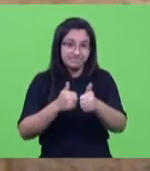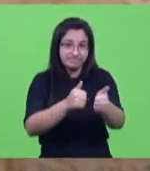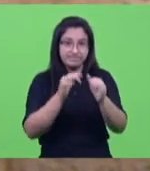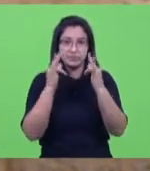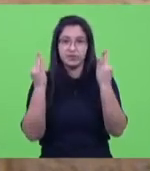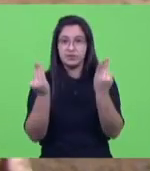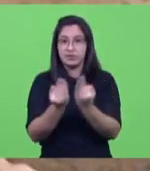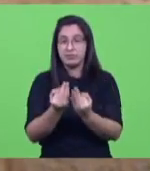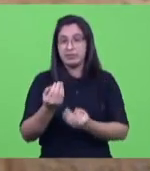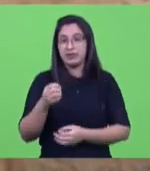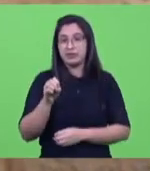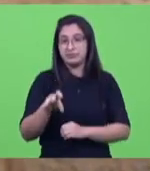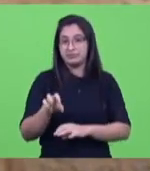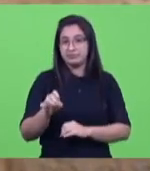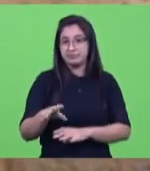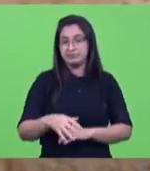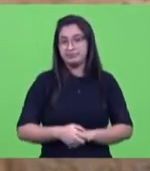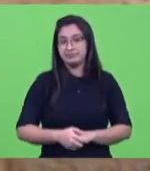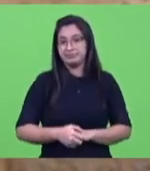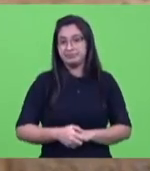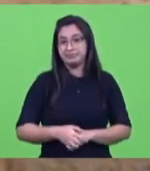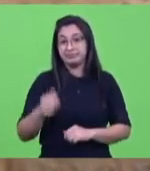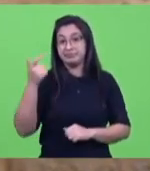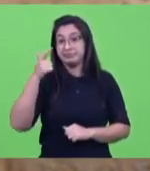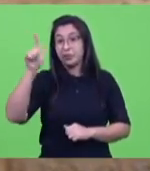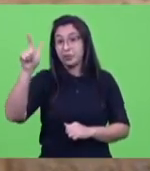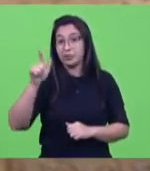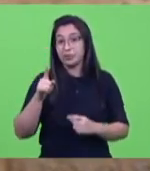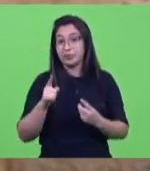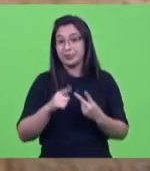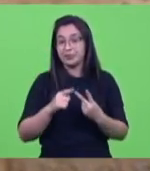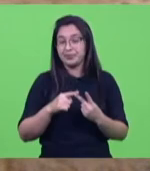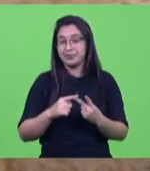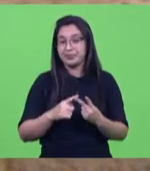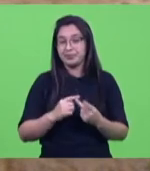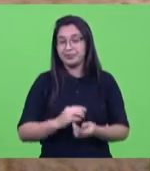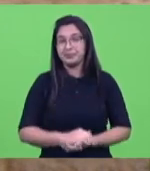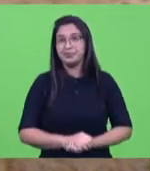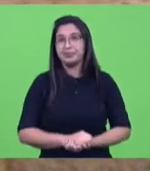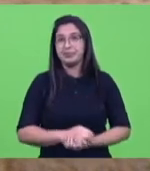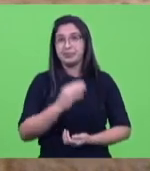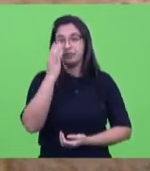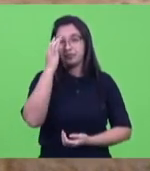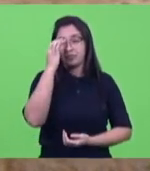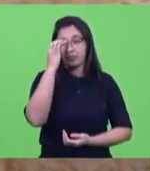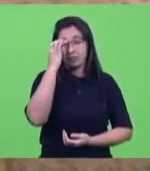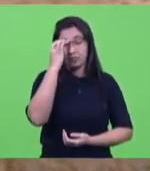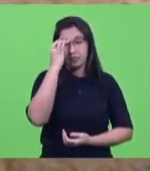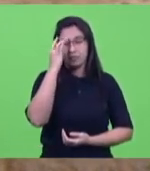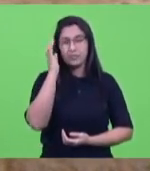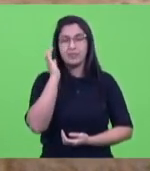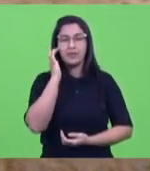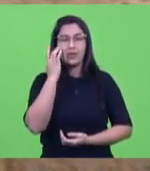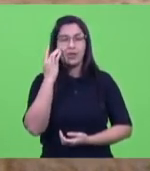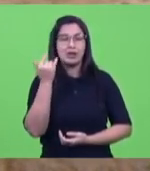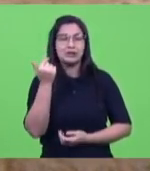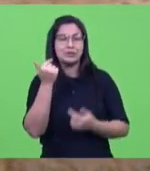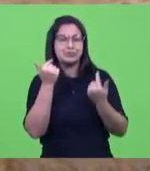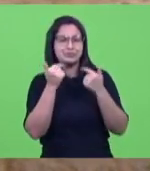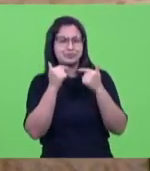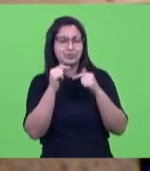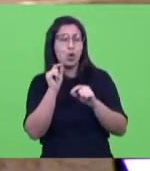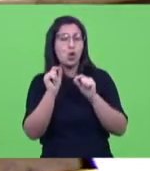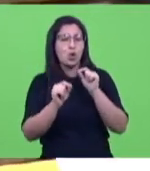pode fazer. Um outro assunto que eu quero trazer... Bruno, só uma parte. Claro. Eu acho engraçado, né? Às vezes,